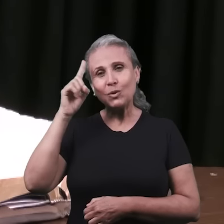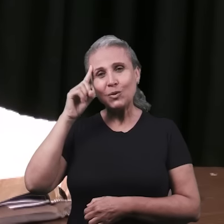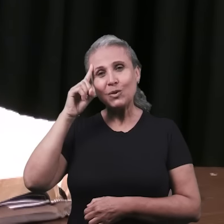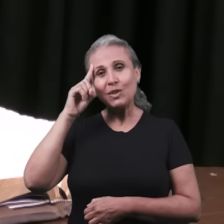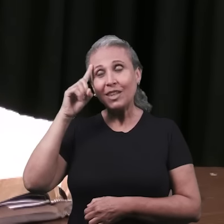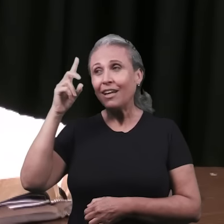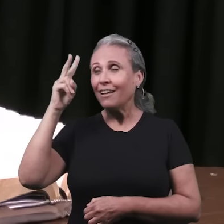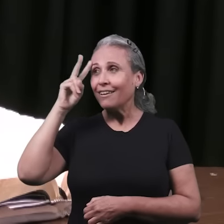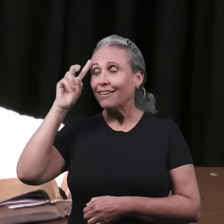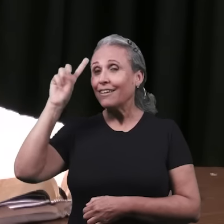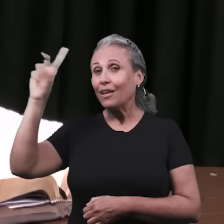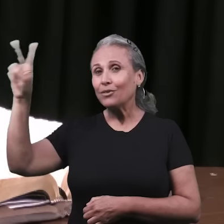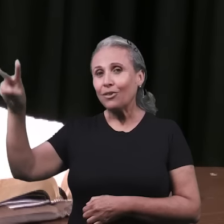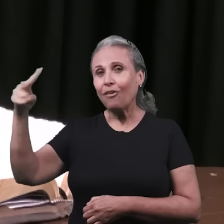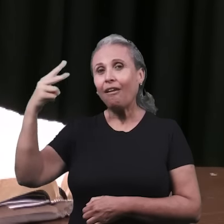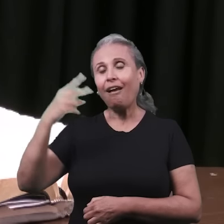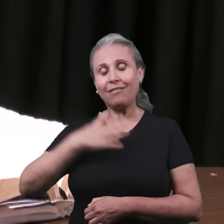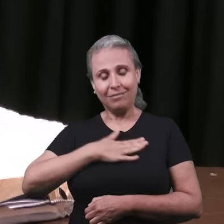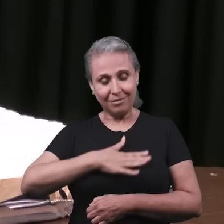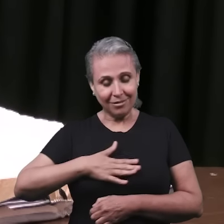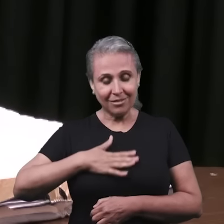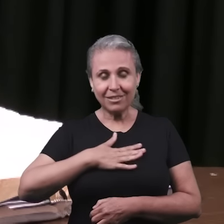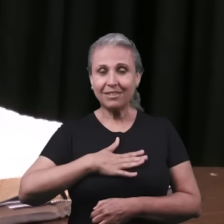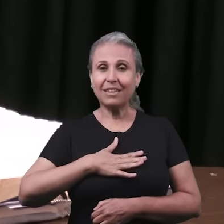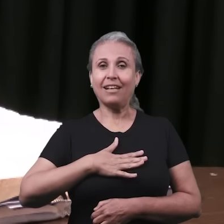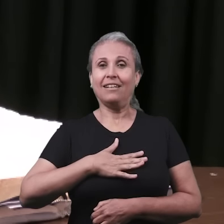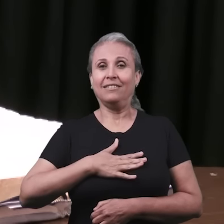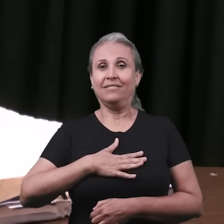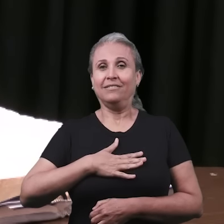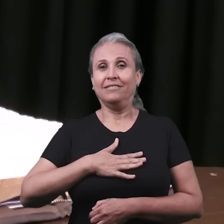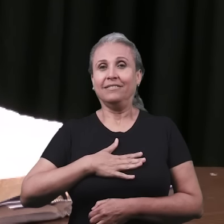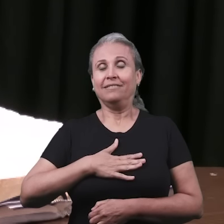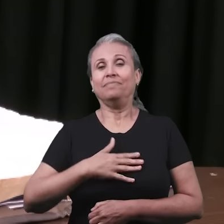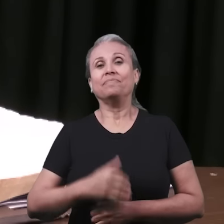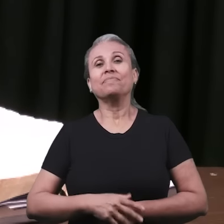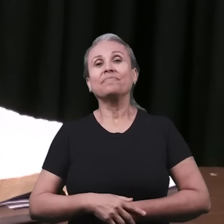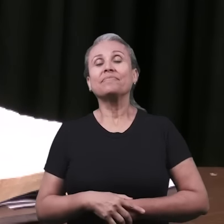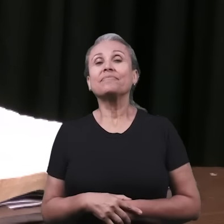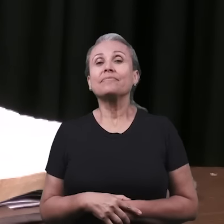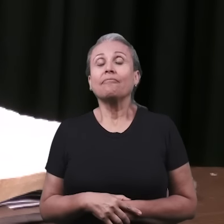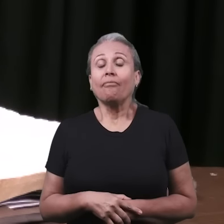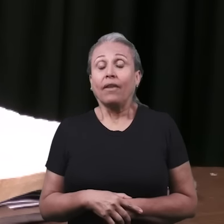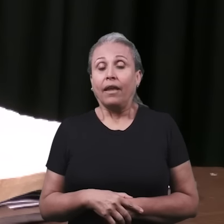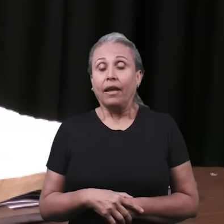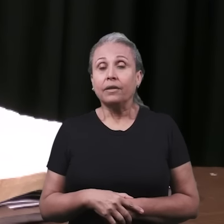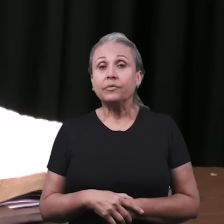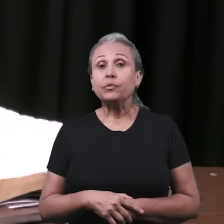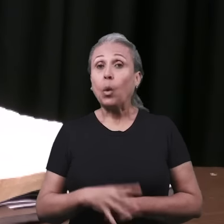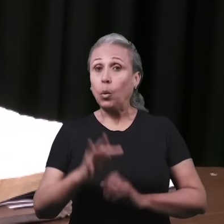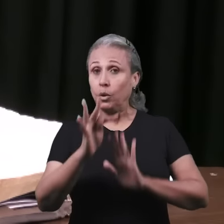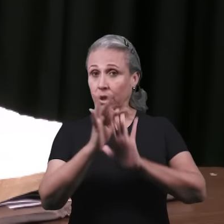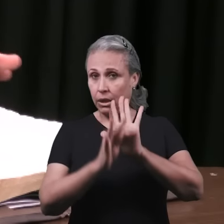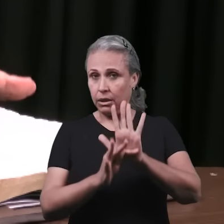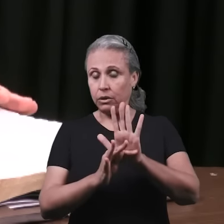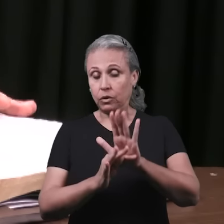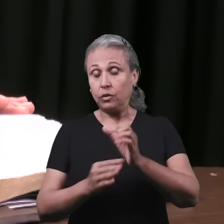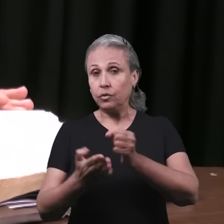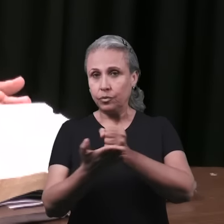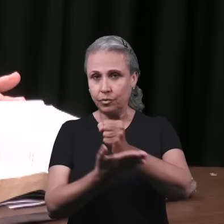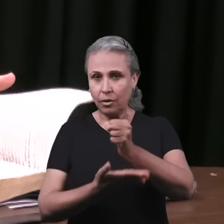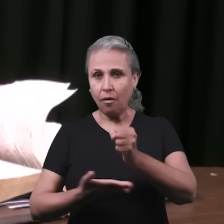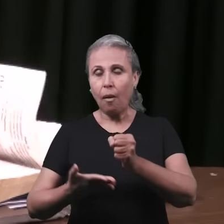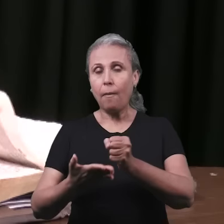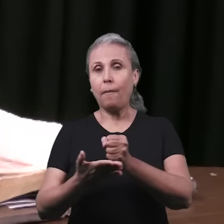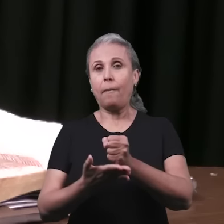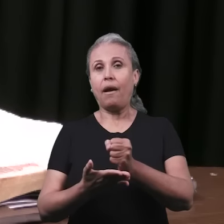estarmos agradando e fazendo aquilo que é a vontade de Deus para as nossas vidas. Queremos deixar aqui um texto que